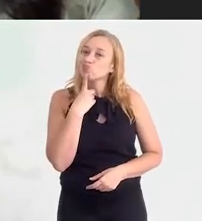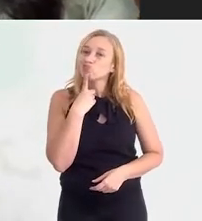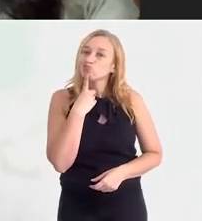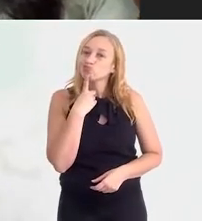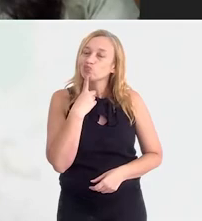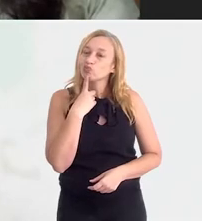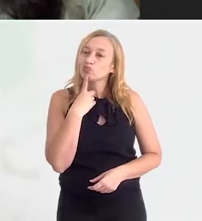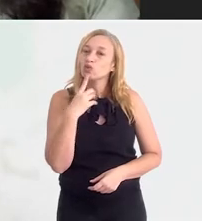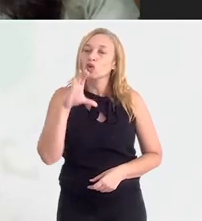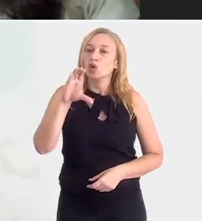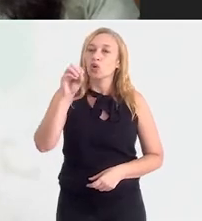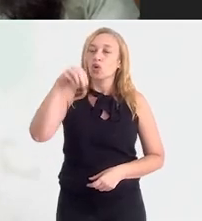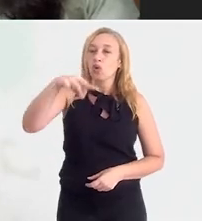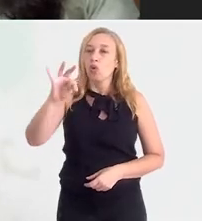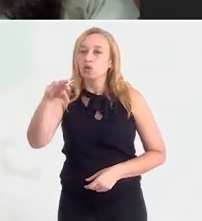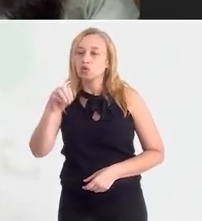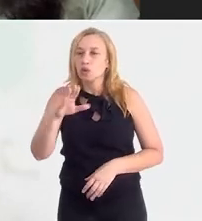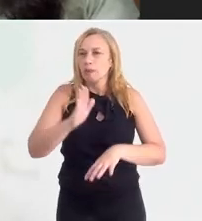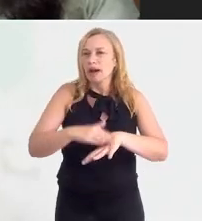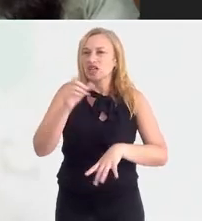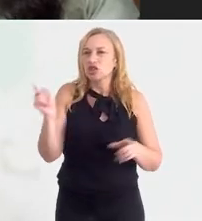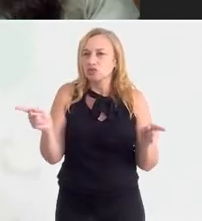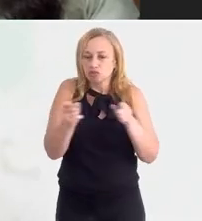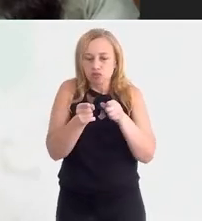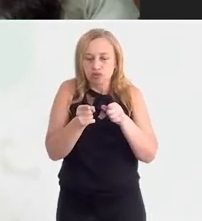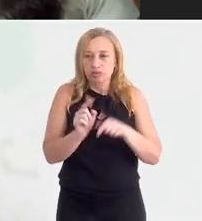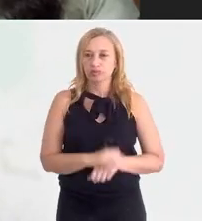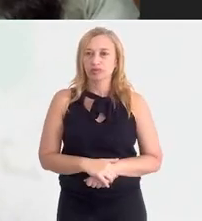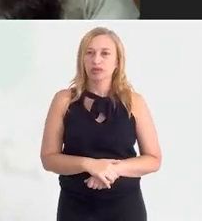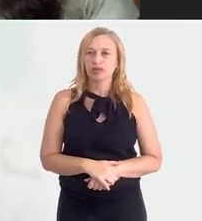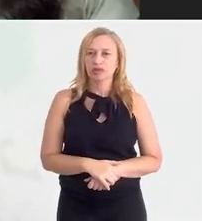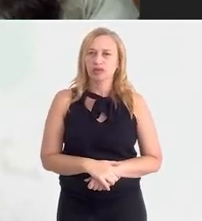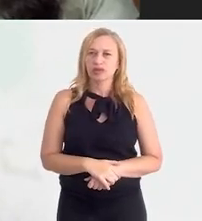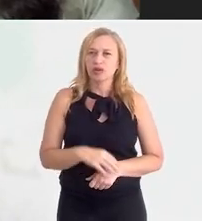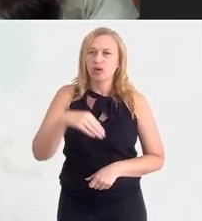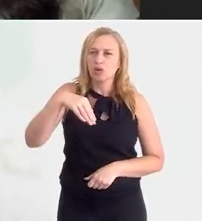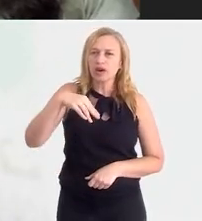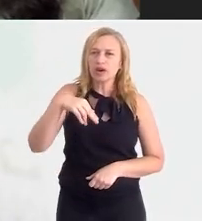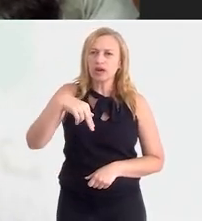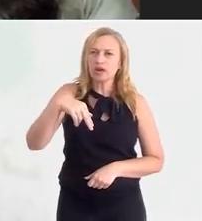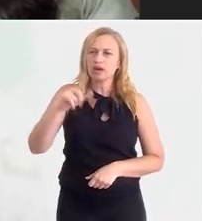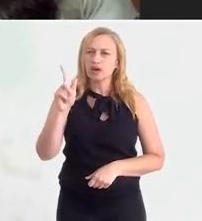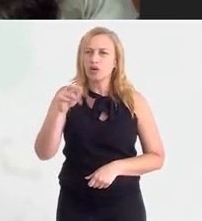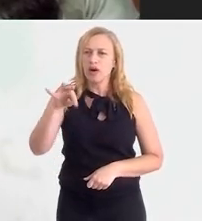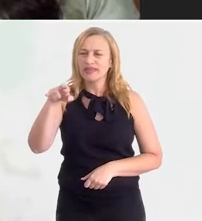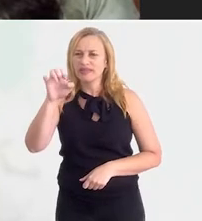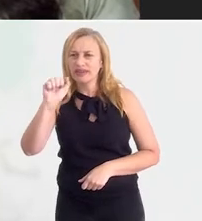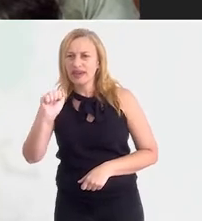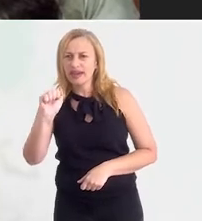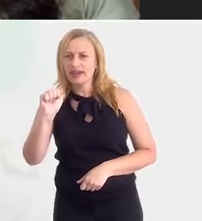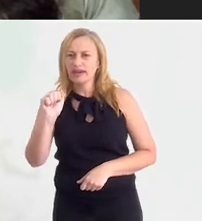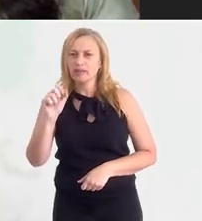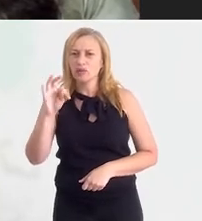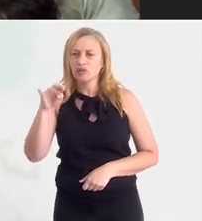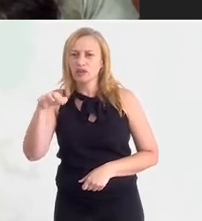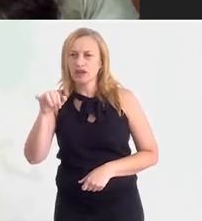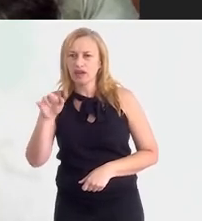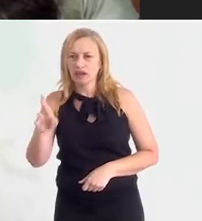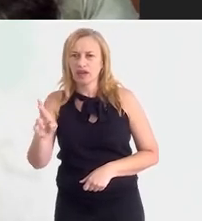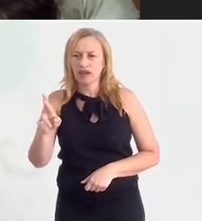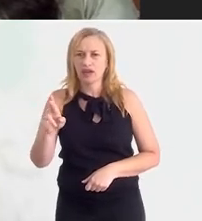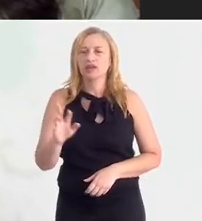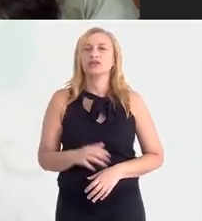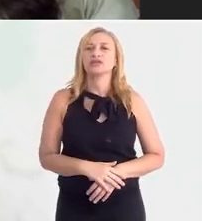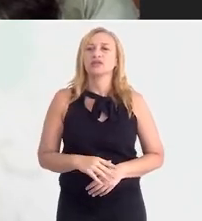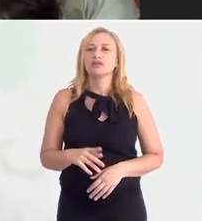O conto mais curto da literatura ocidental, que é de um guatemalteco chamado Augusto Monterroso. O conto